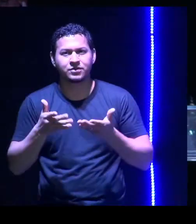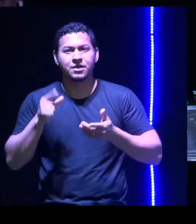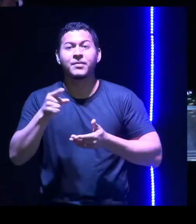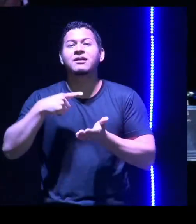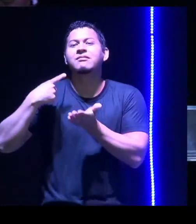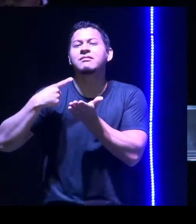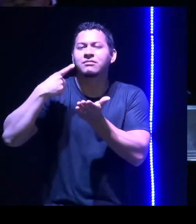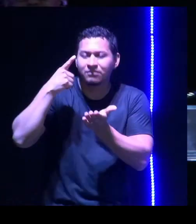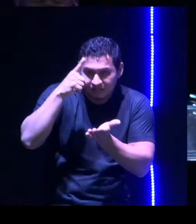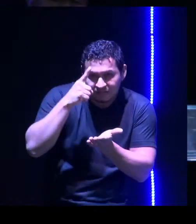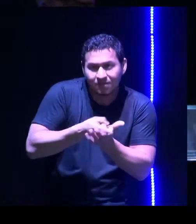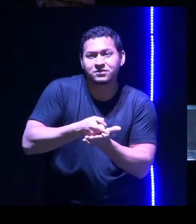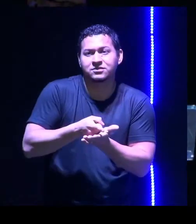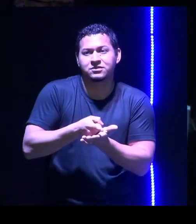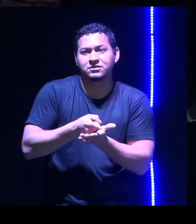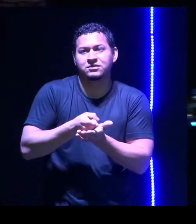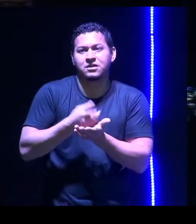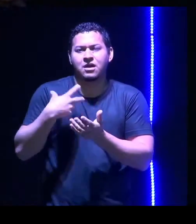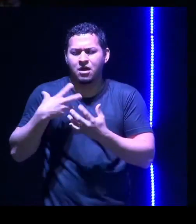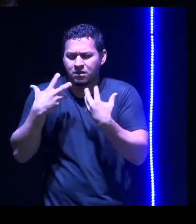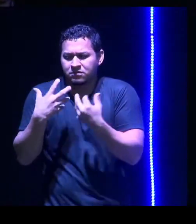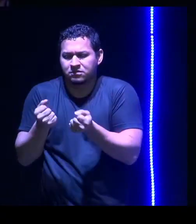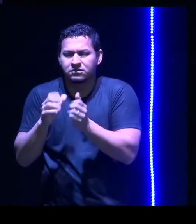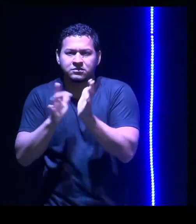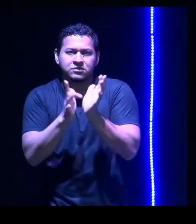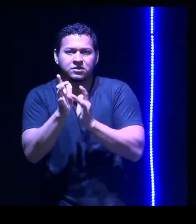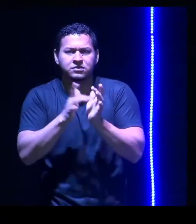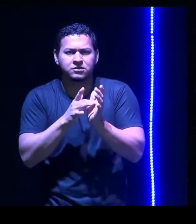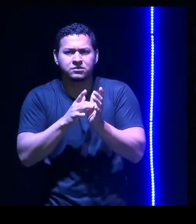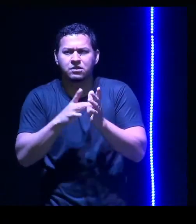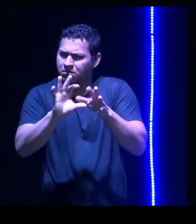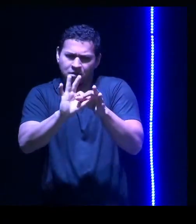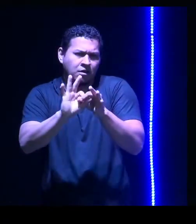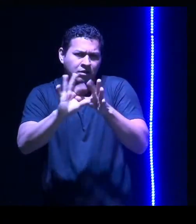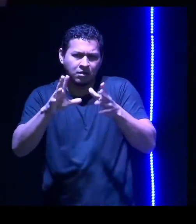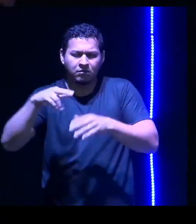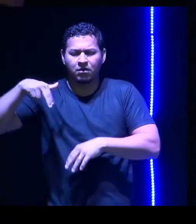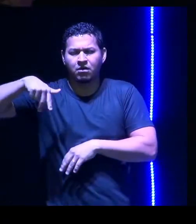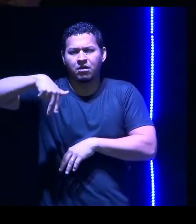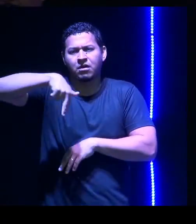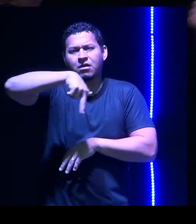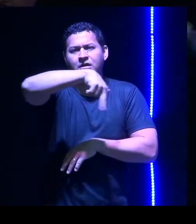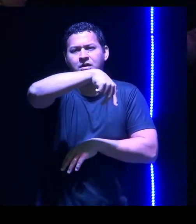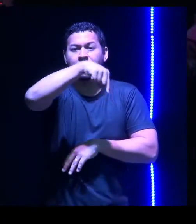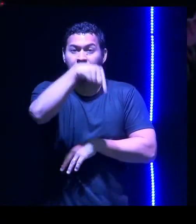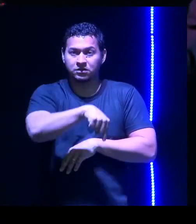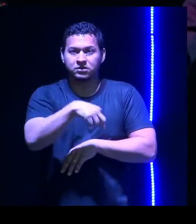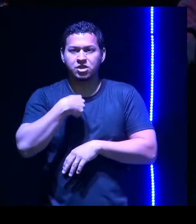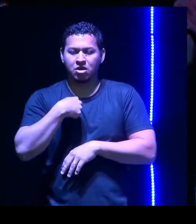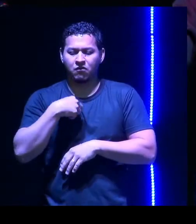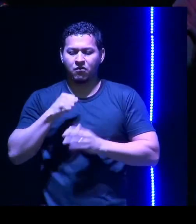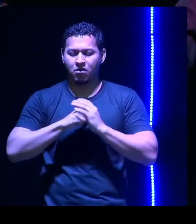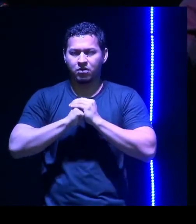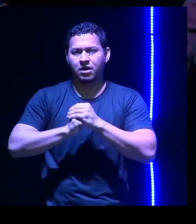sua decisão para Jesus. Enquanto nós estamos adorando, saia do seu lugar e venha aqui, e eu vou orar com você.